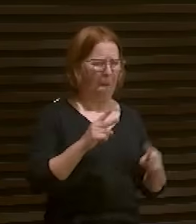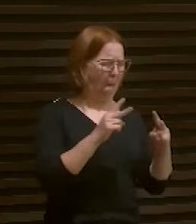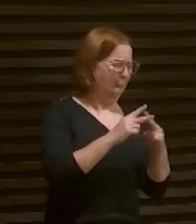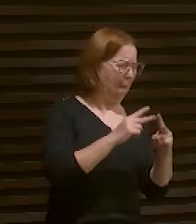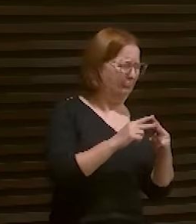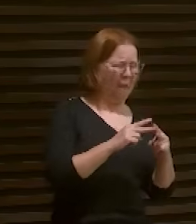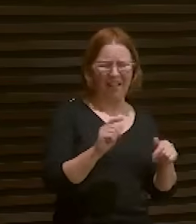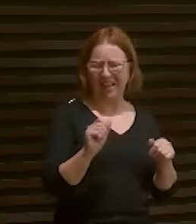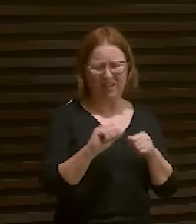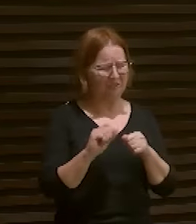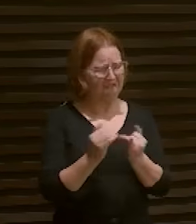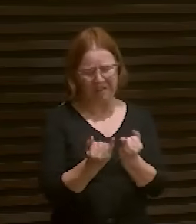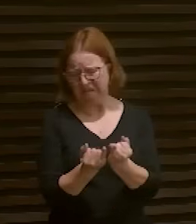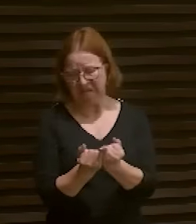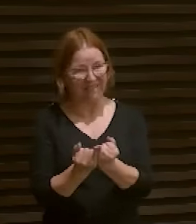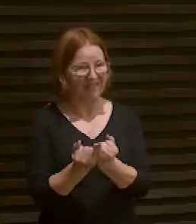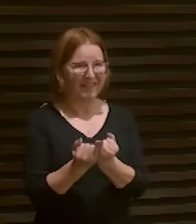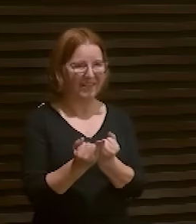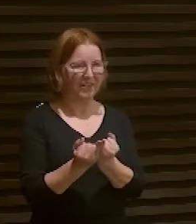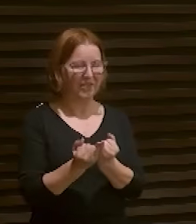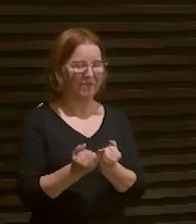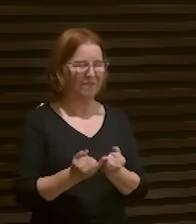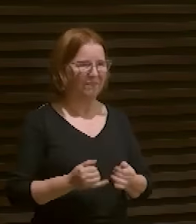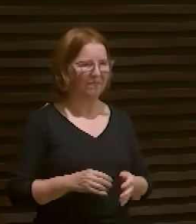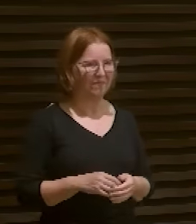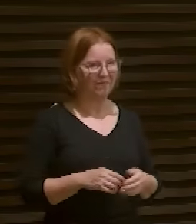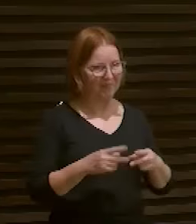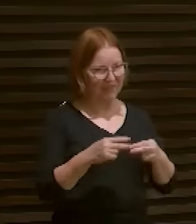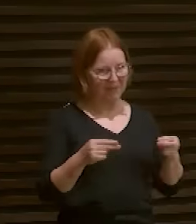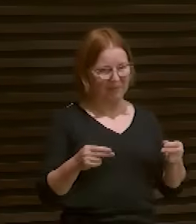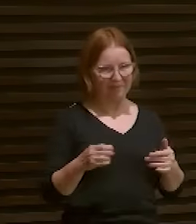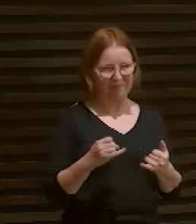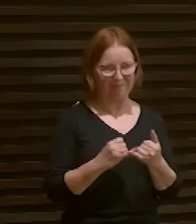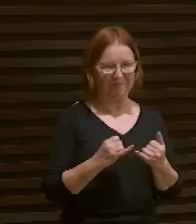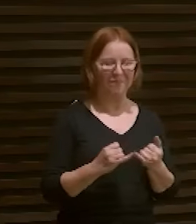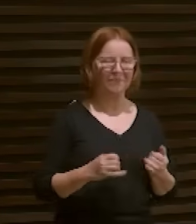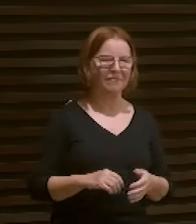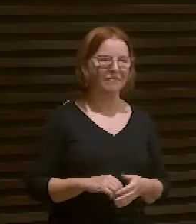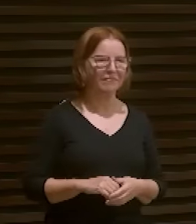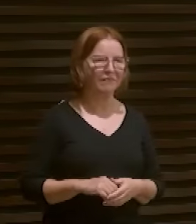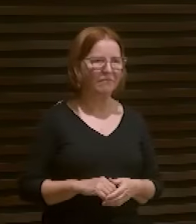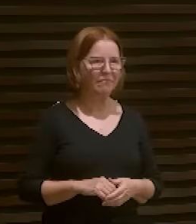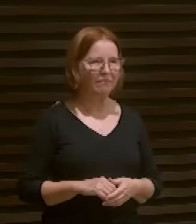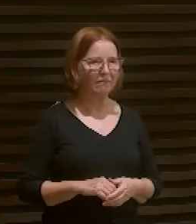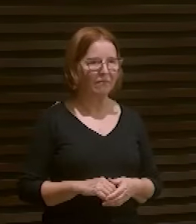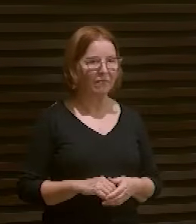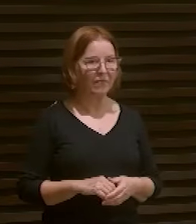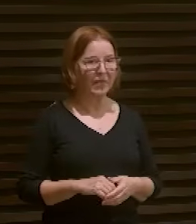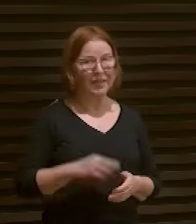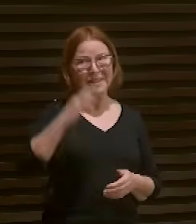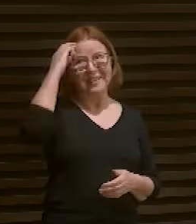fofoqueiro e outras coisitas mais. Agora, Senhor, eu preciso do teu